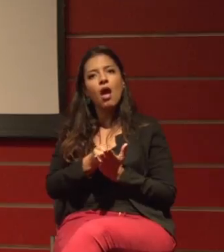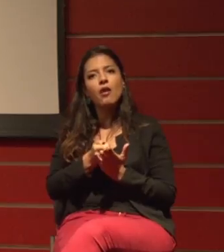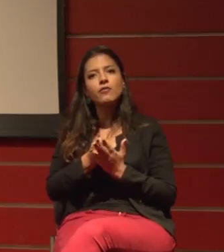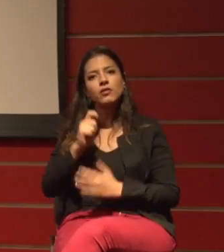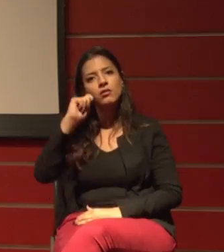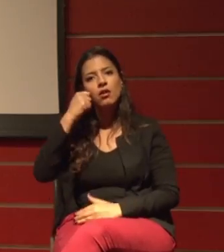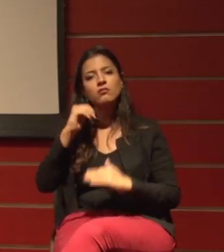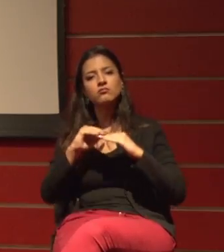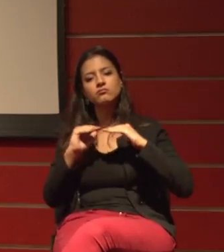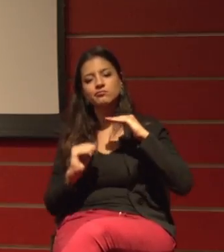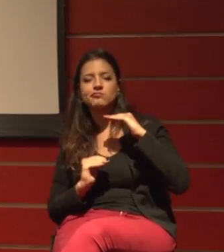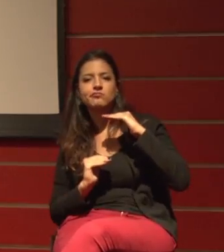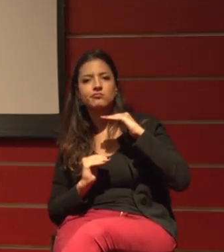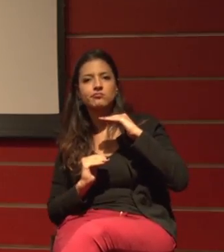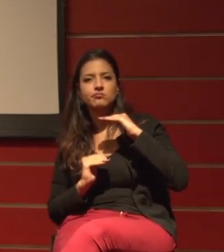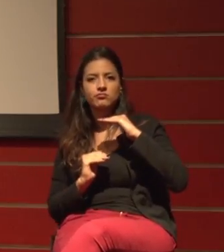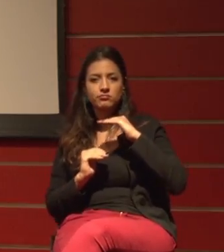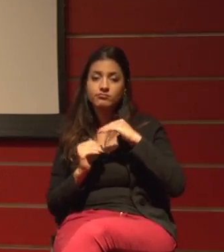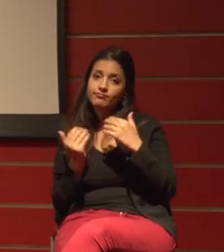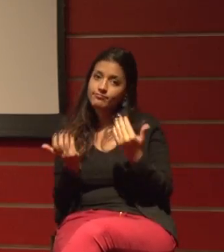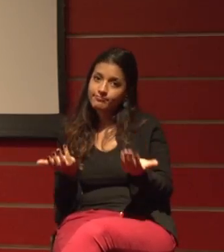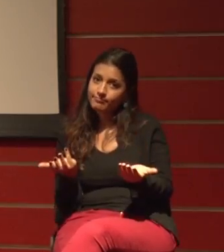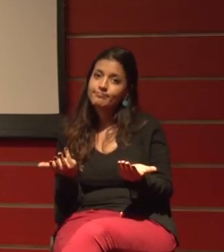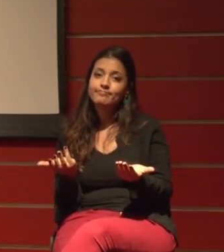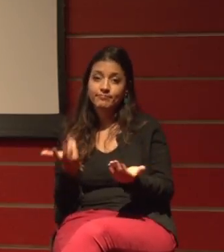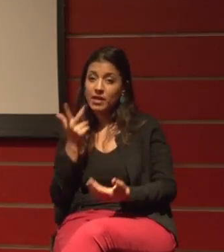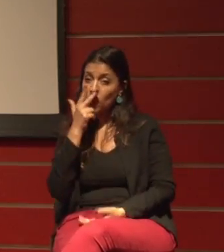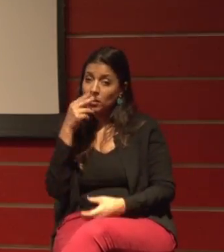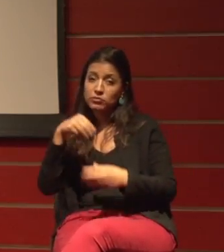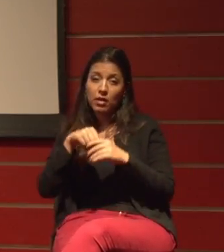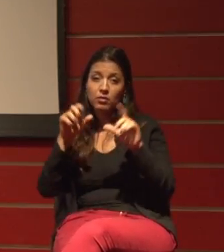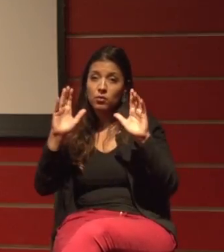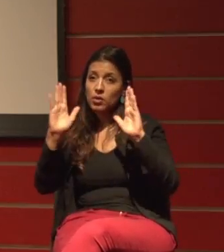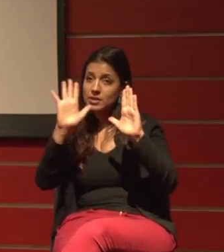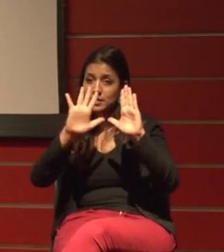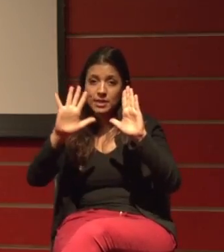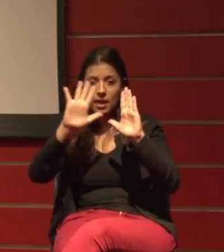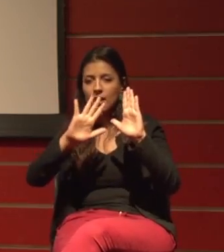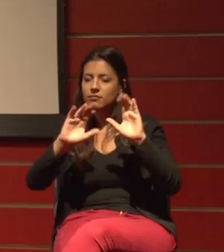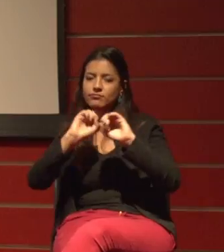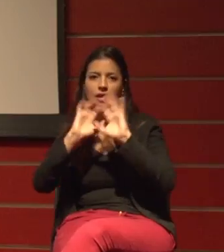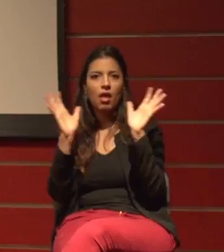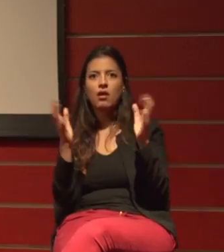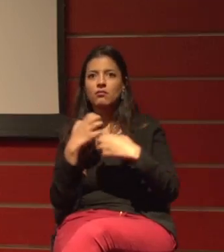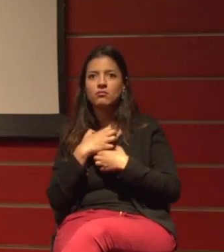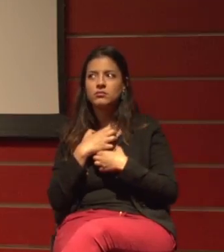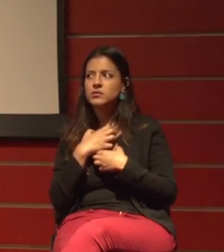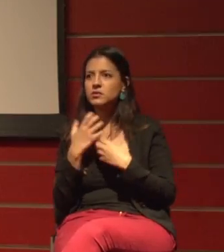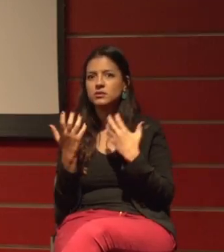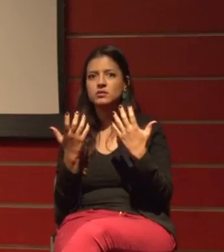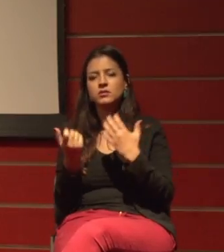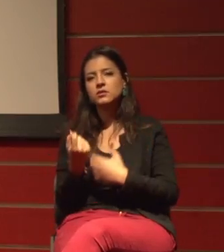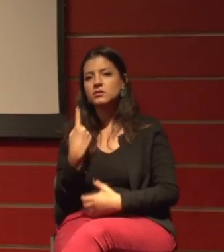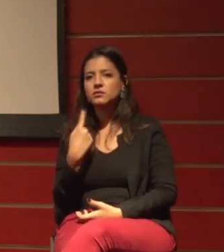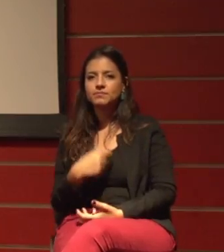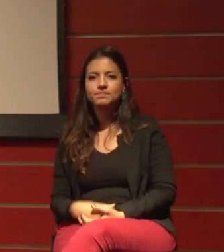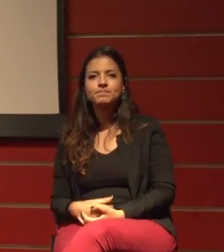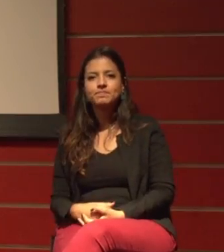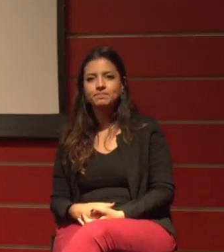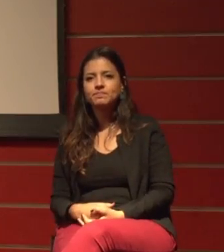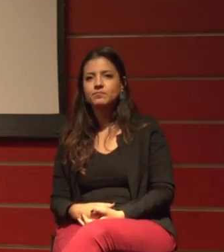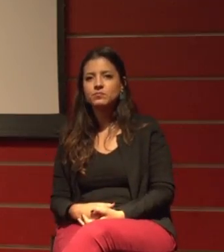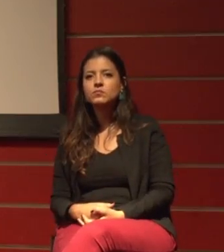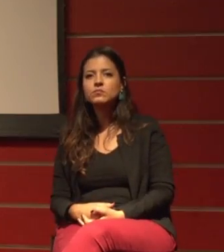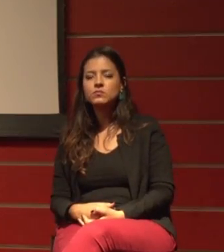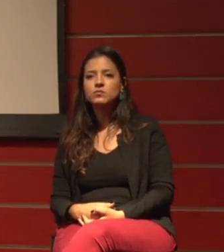submissão de saída né Então acho que na cena mesmo já fica muito claro esse constrangimento ele e e também eu